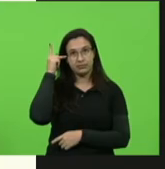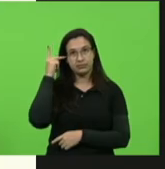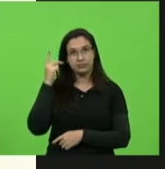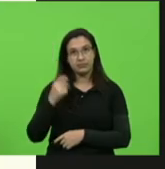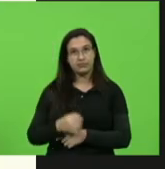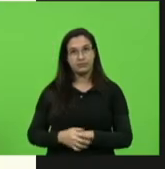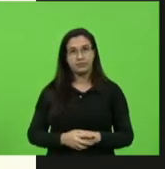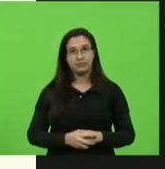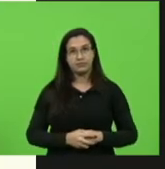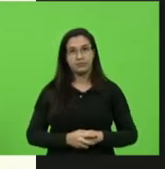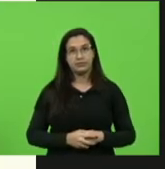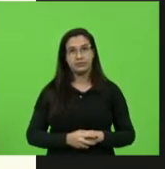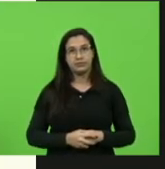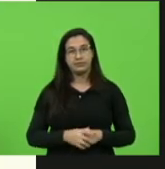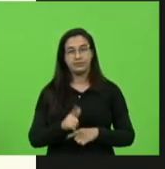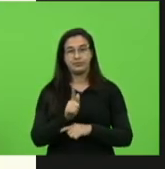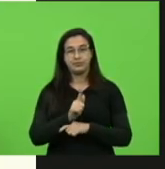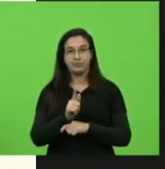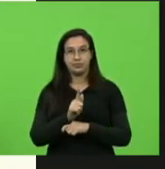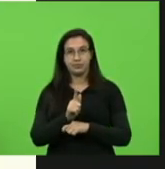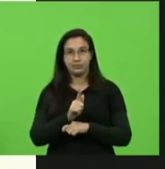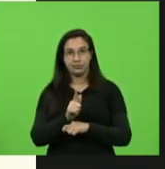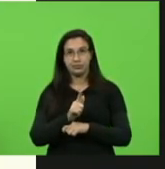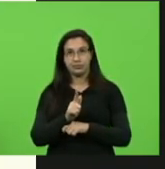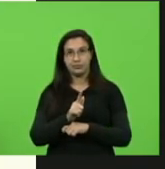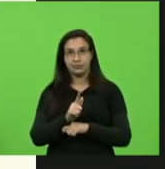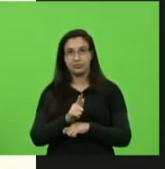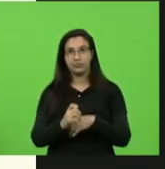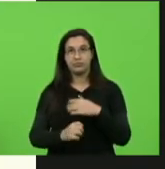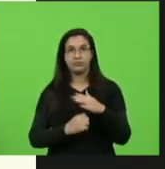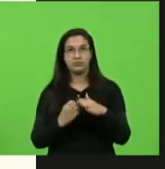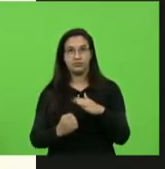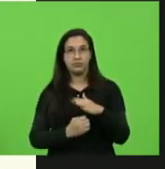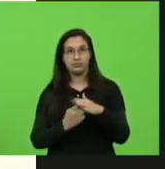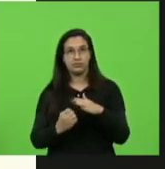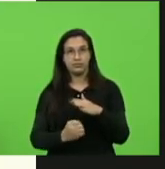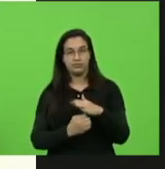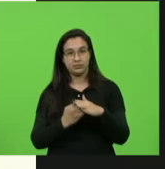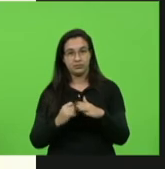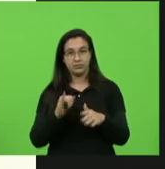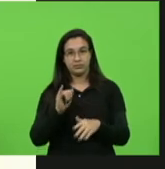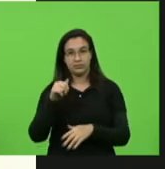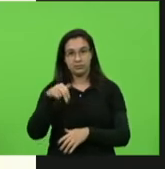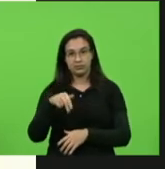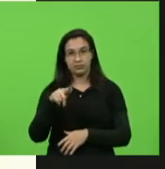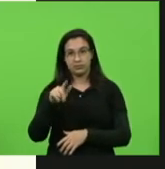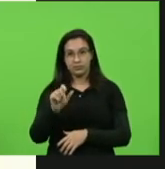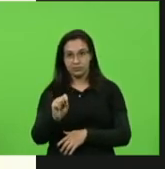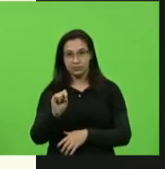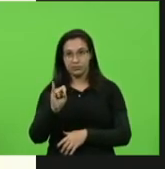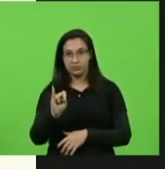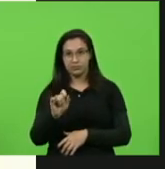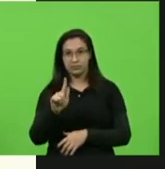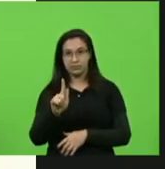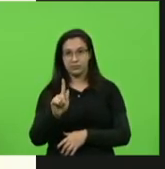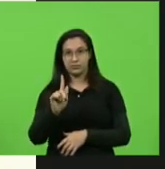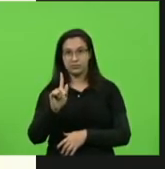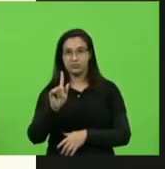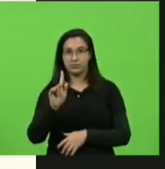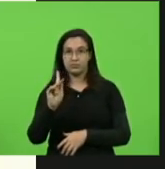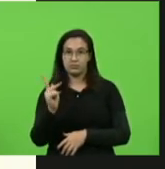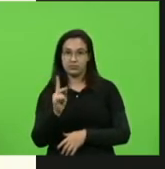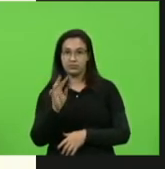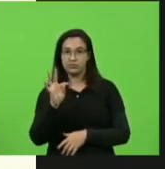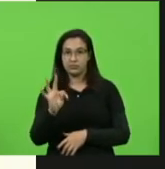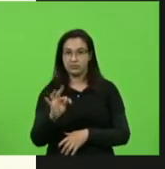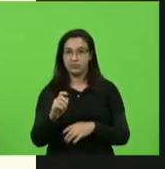O gestor dessa empresa, Insight Gestão, que, como eu disse,